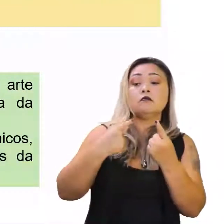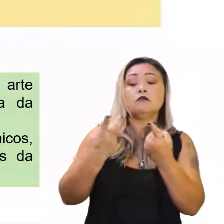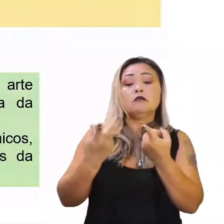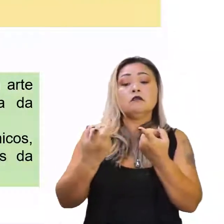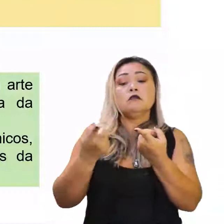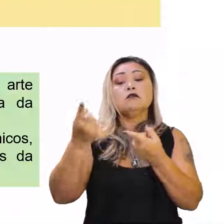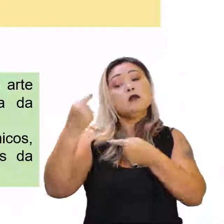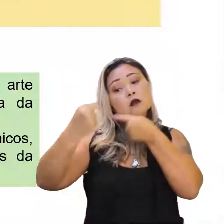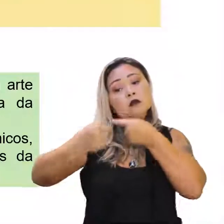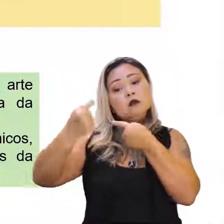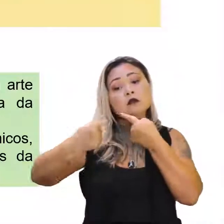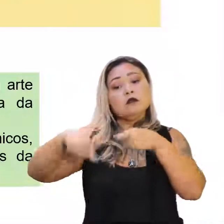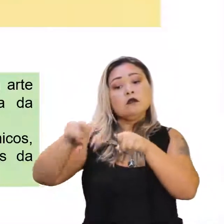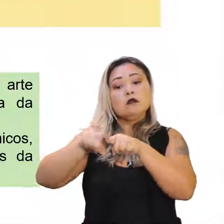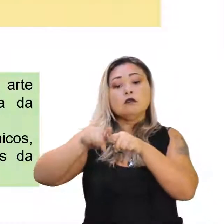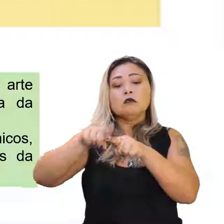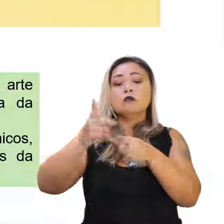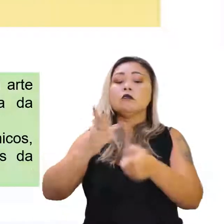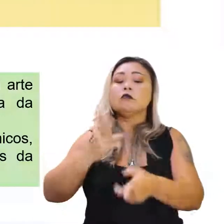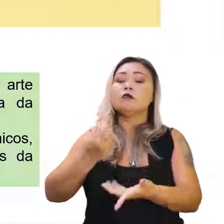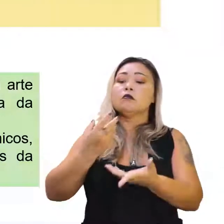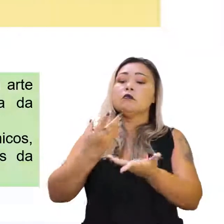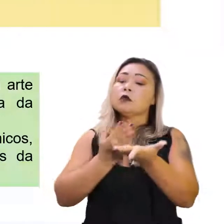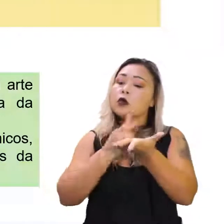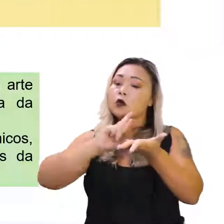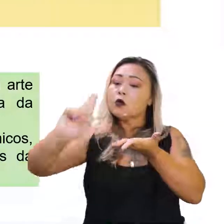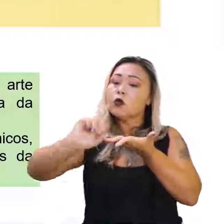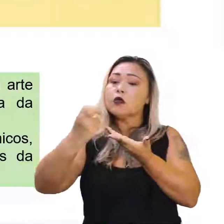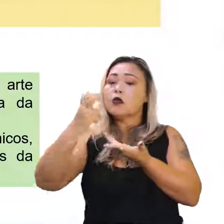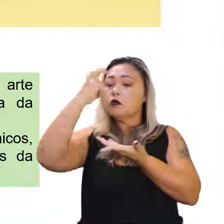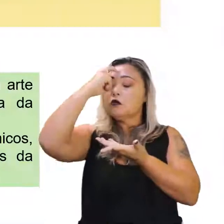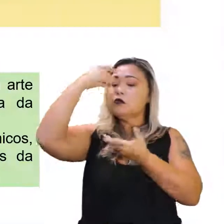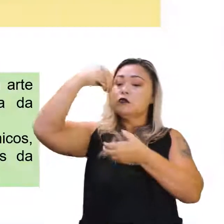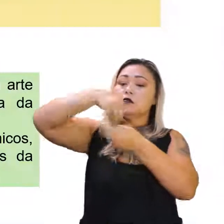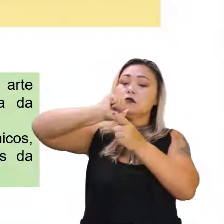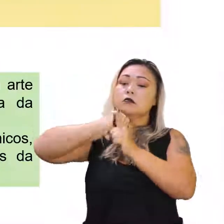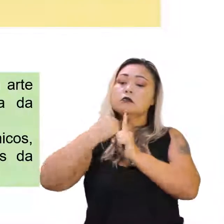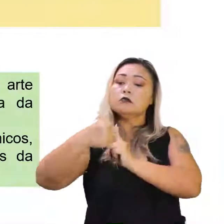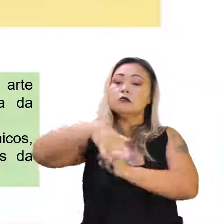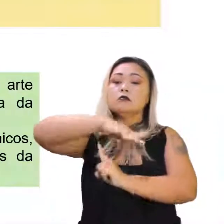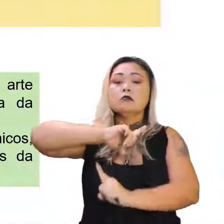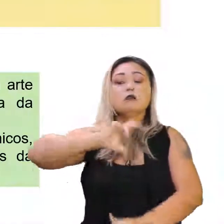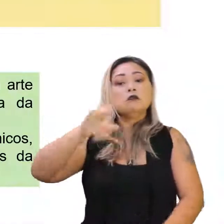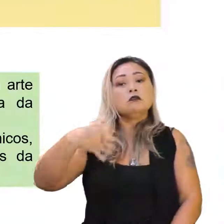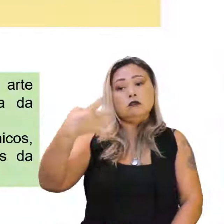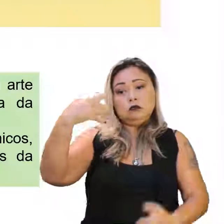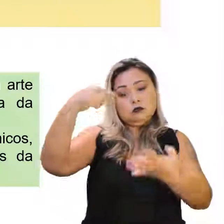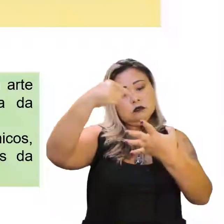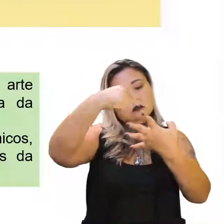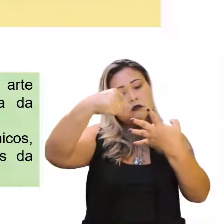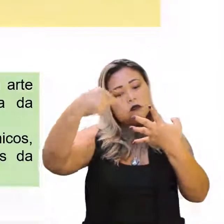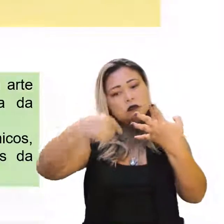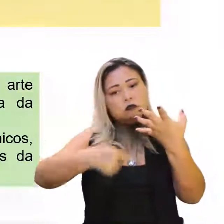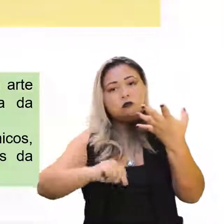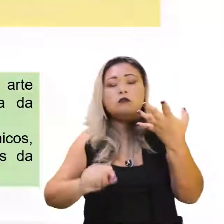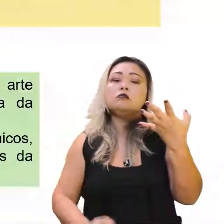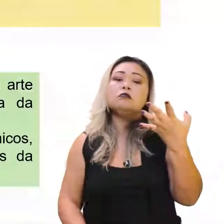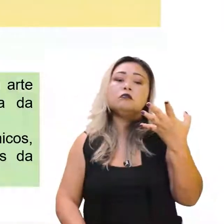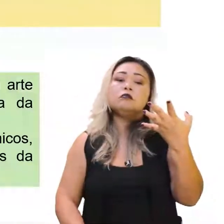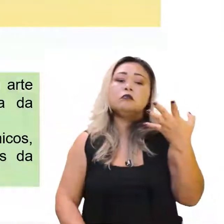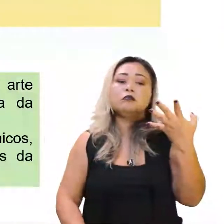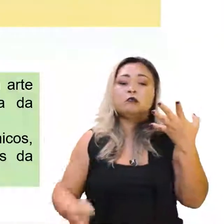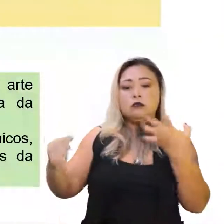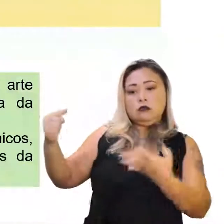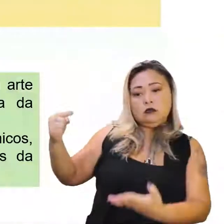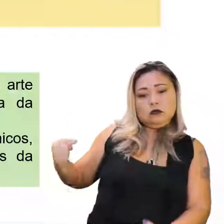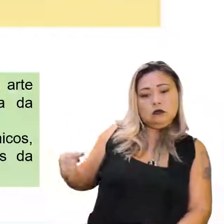econômicos, político e também da religião e a cultura da sociedade. Então, foram três períodos, a românica, a